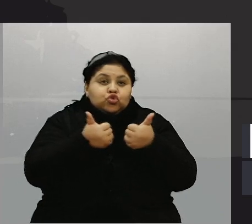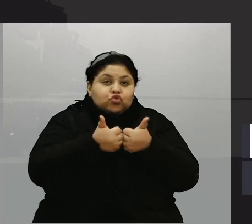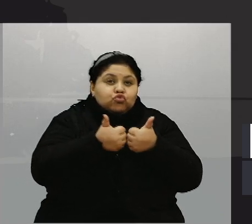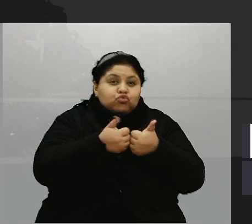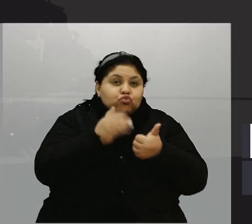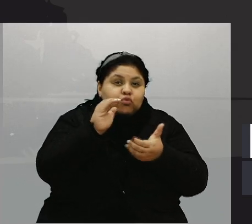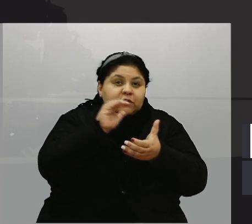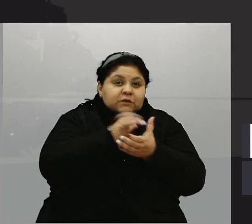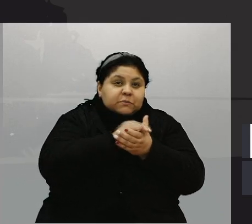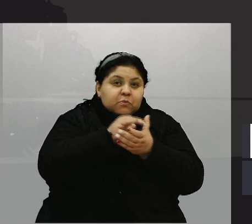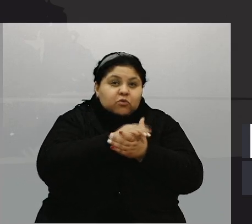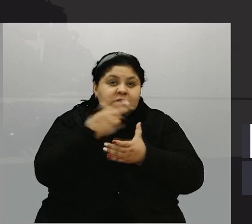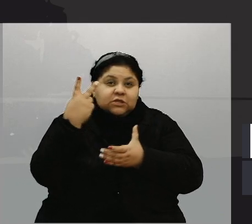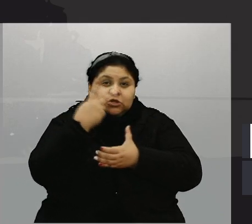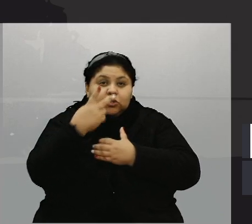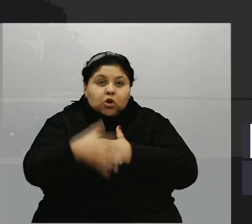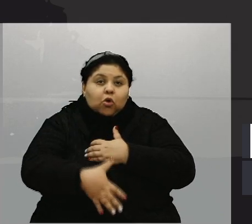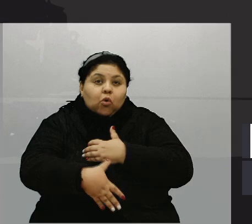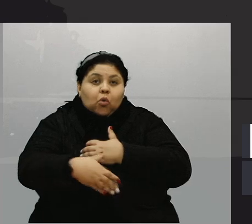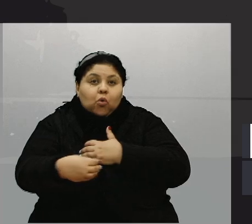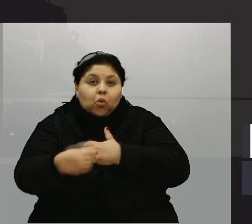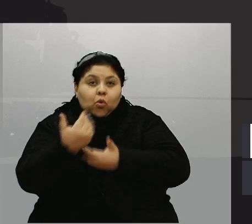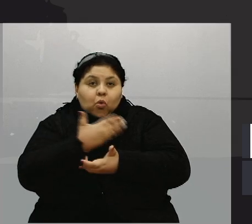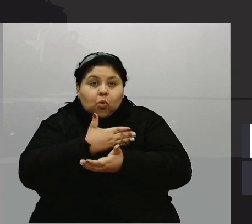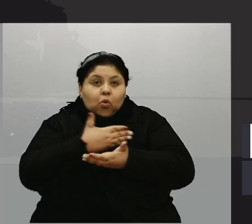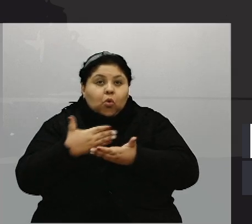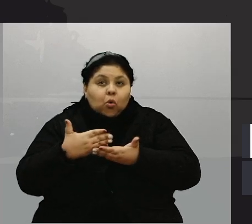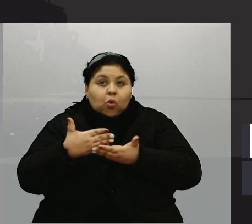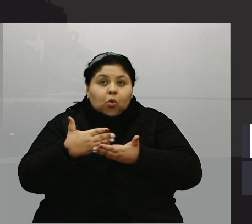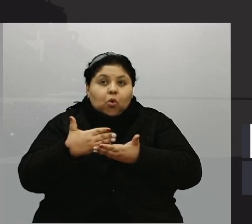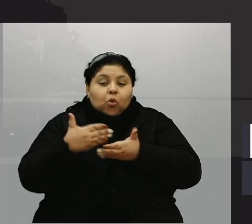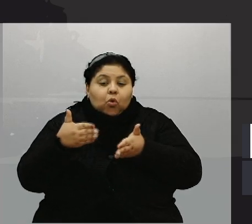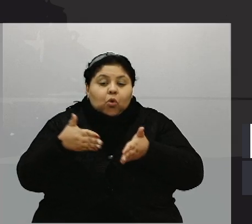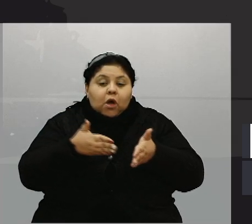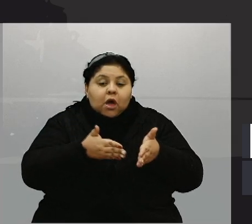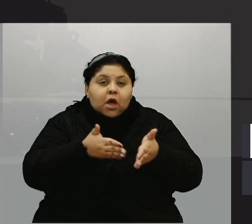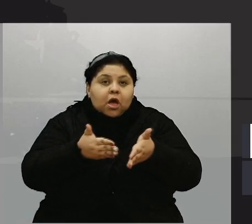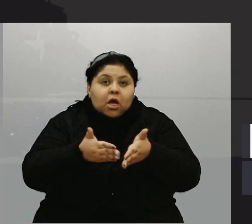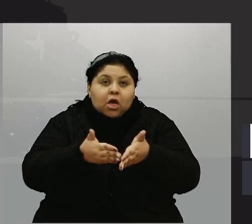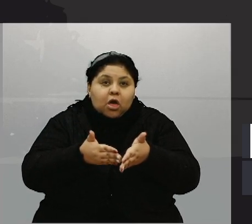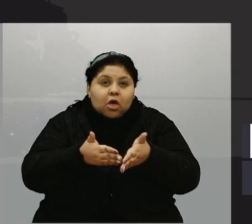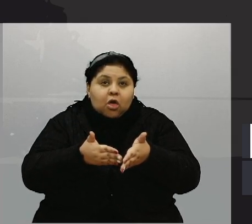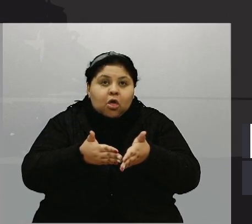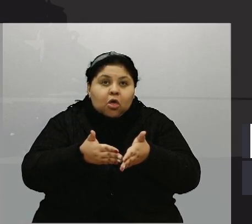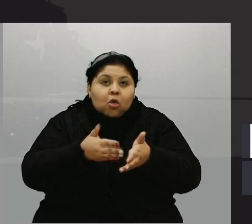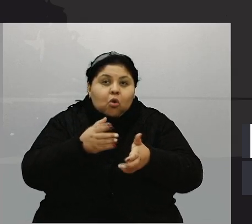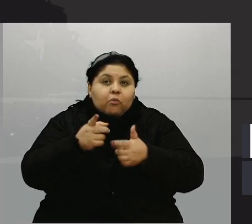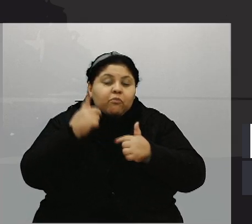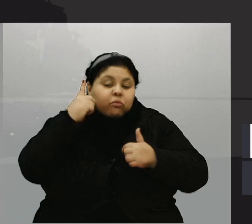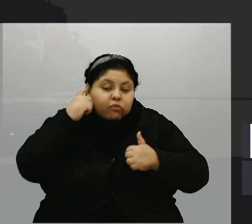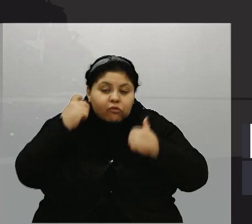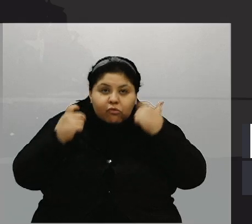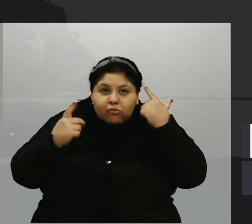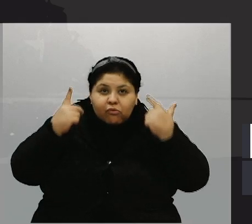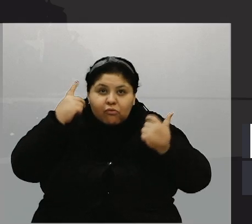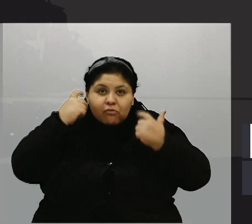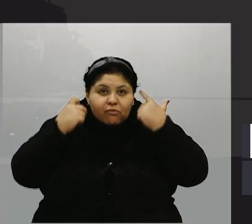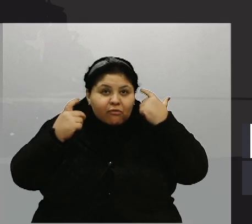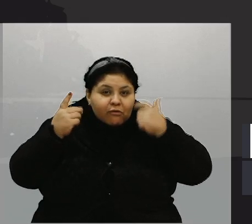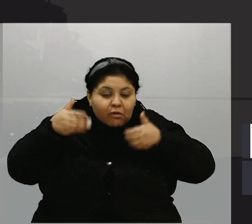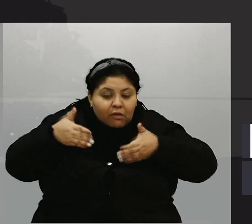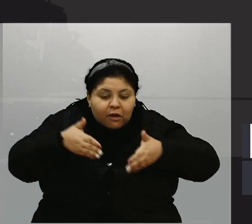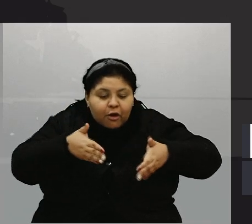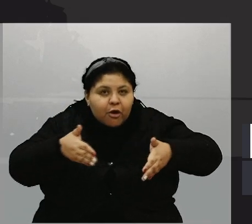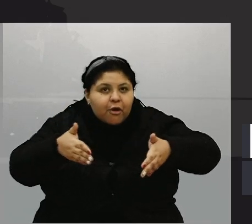filhas. E quando ele começou a atravessar a ponte, começou a ranger, tremer, a mulher entrou em pânico e as